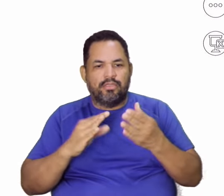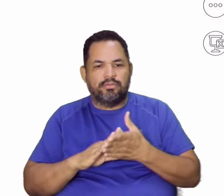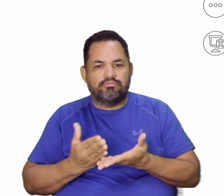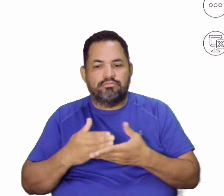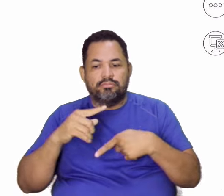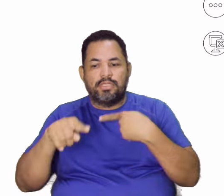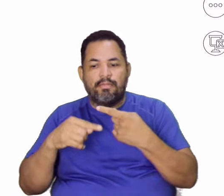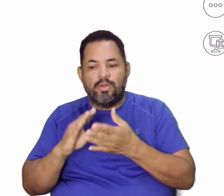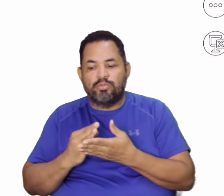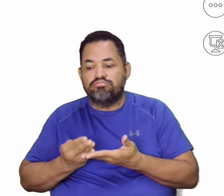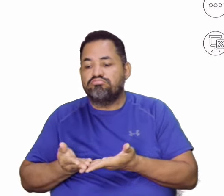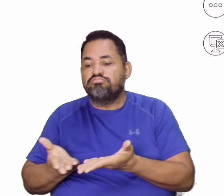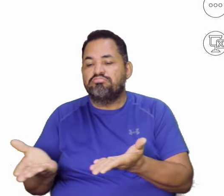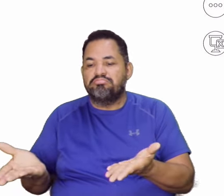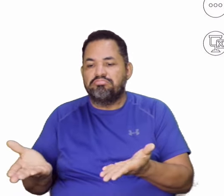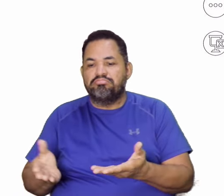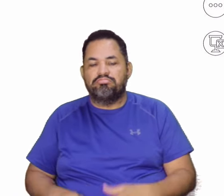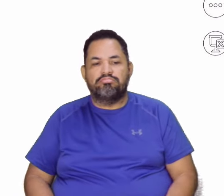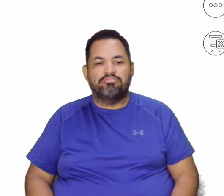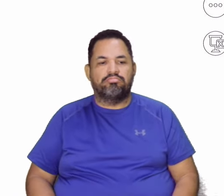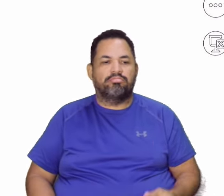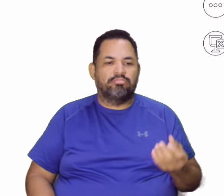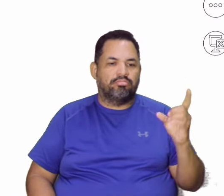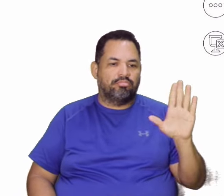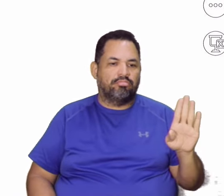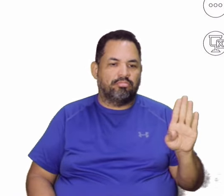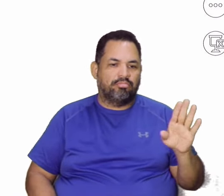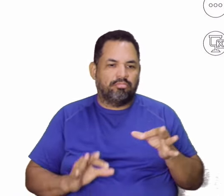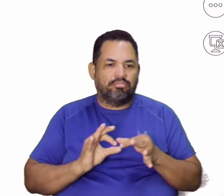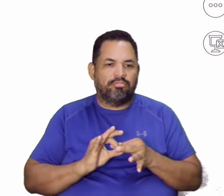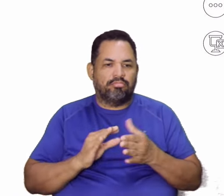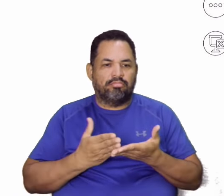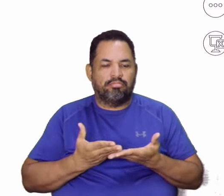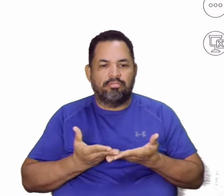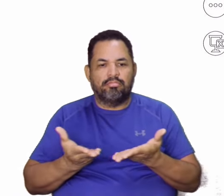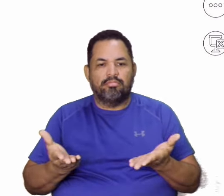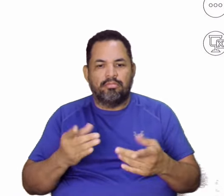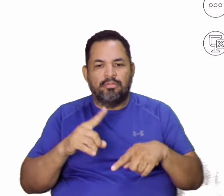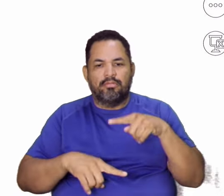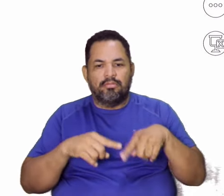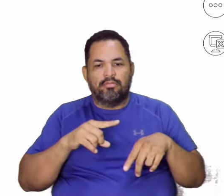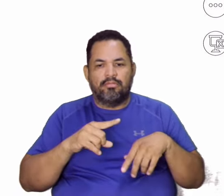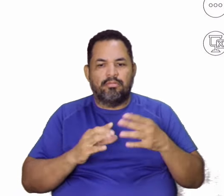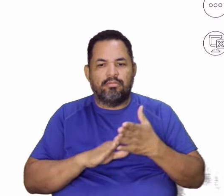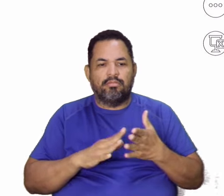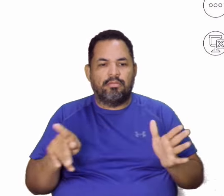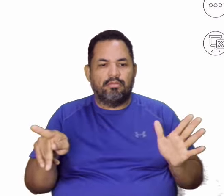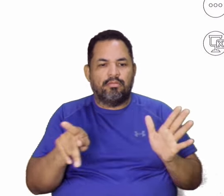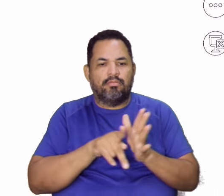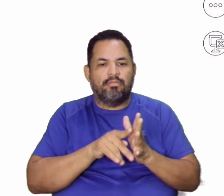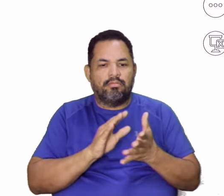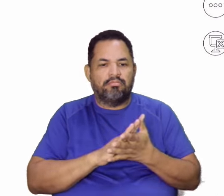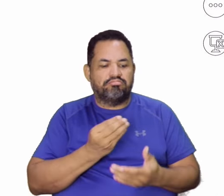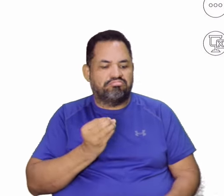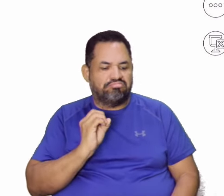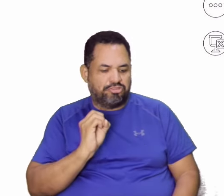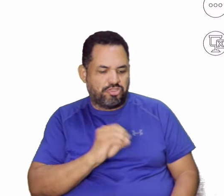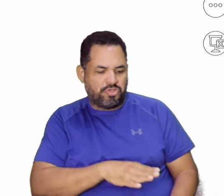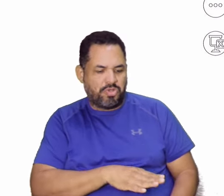após o uso letra B deixar equipamentos ou objetos pessoais